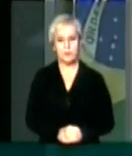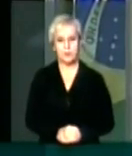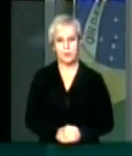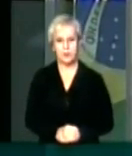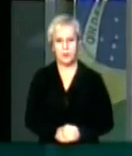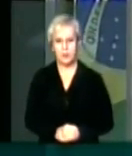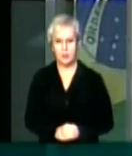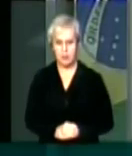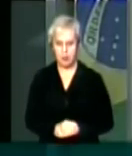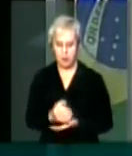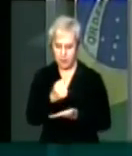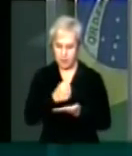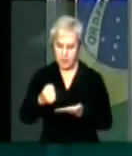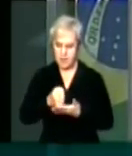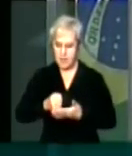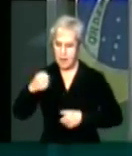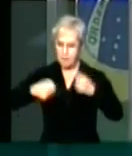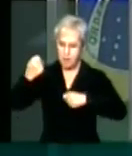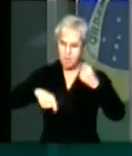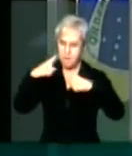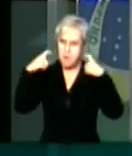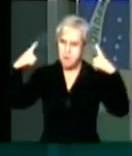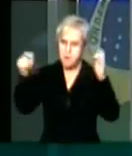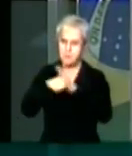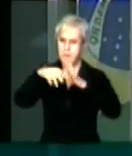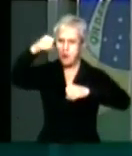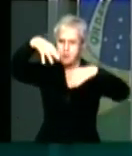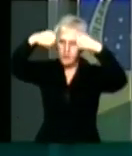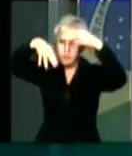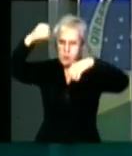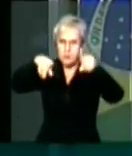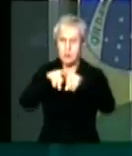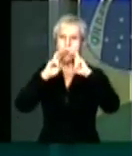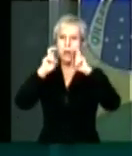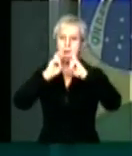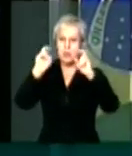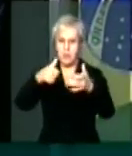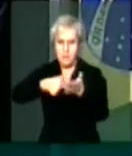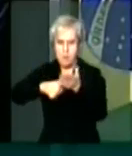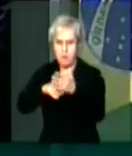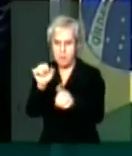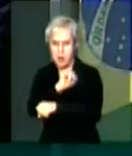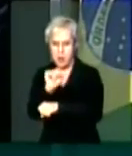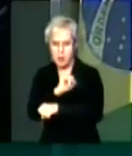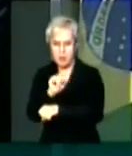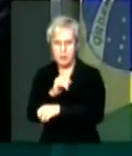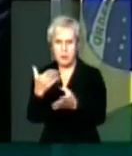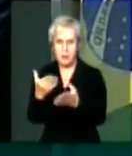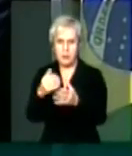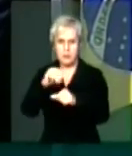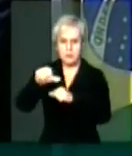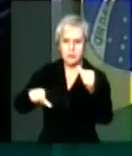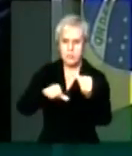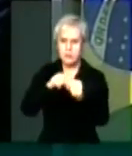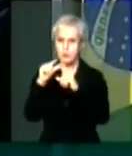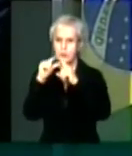Aquelas panelas batendo, aquelas luzes piscando, aquelas buzinas soando, elas não poderiam se transformar em